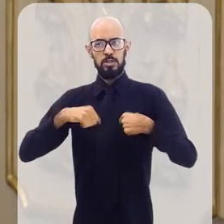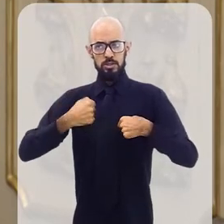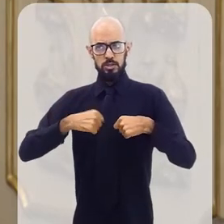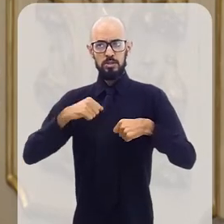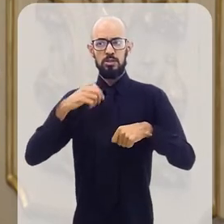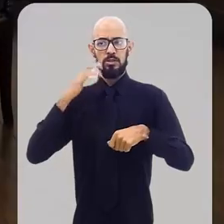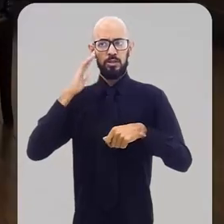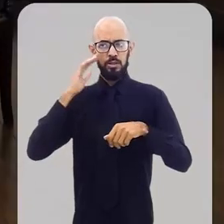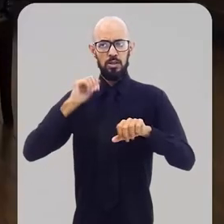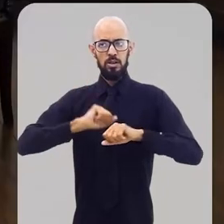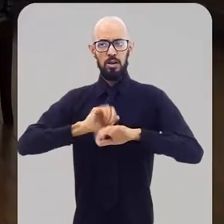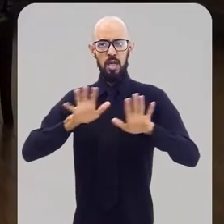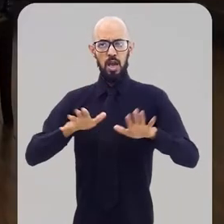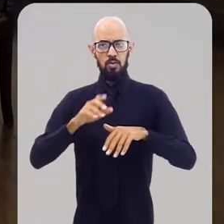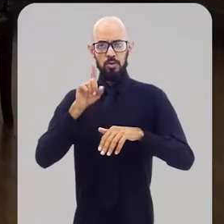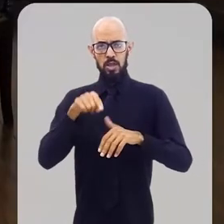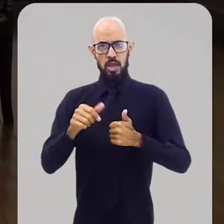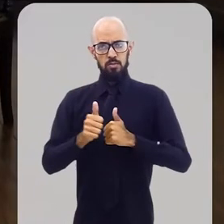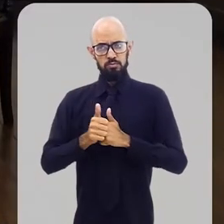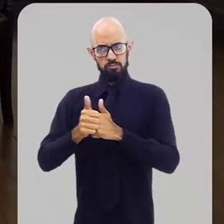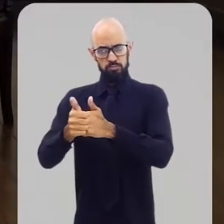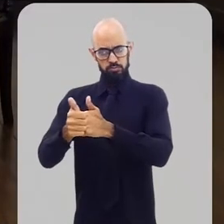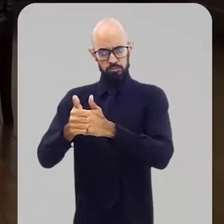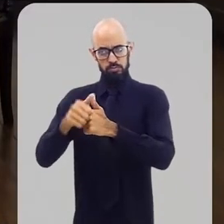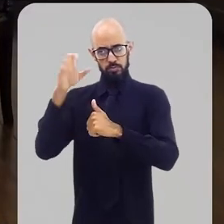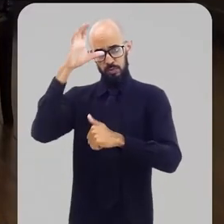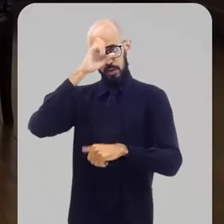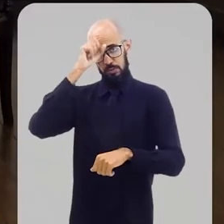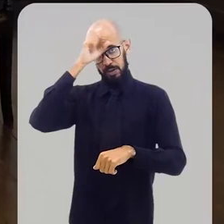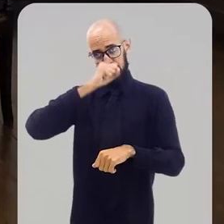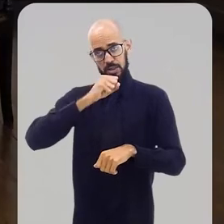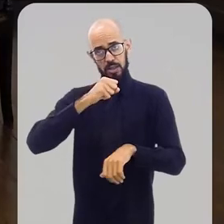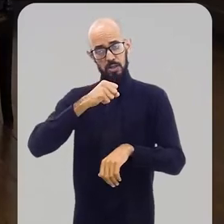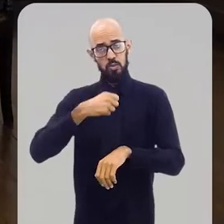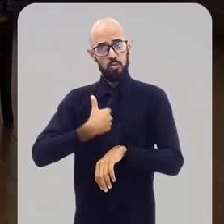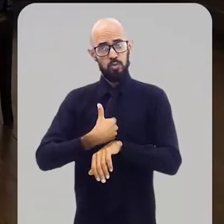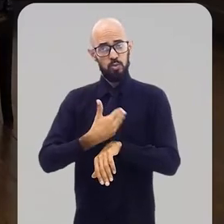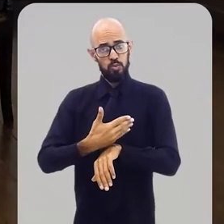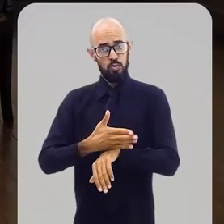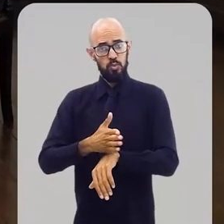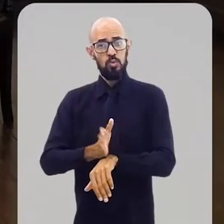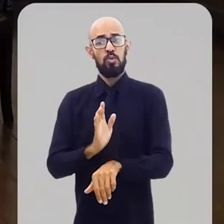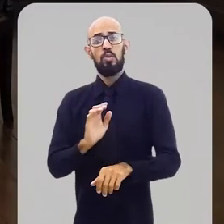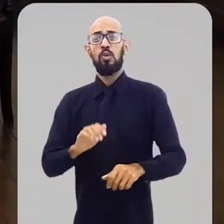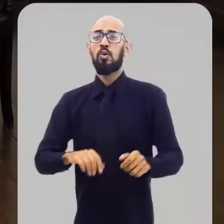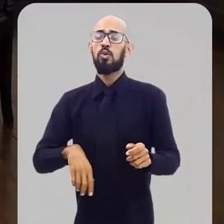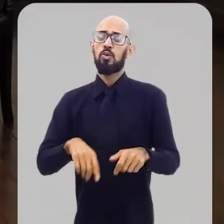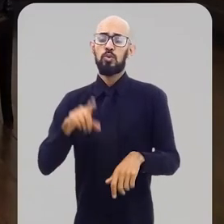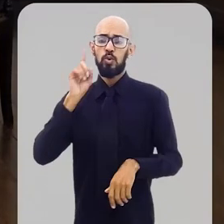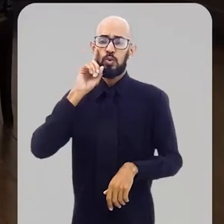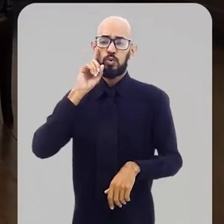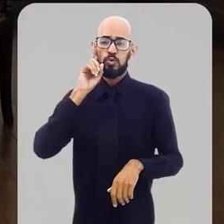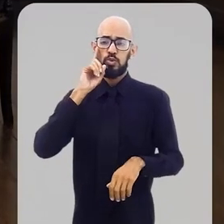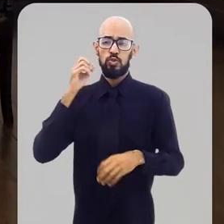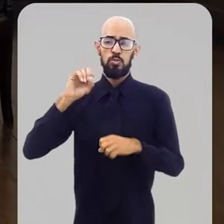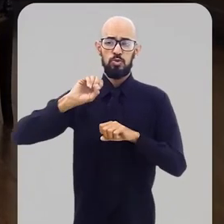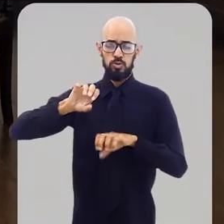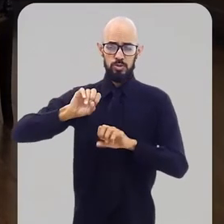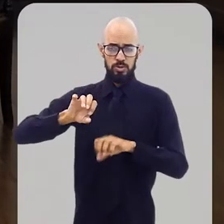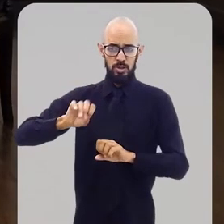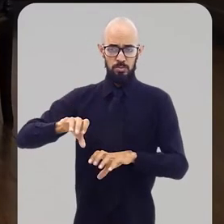Jesus está indo mas é um discipulado você faz aprendendo cada vez mais sobre os ensinamentos